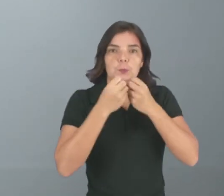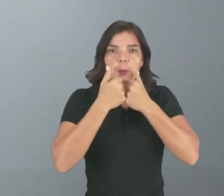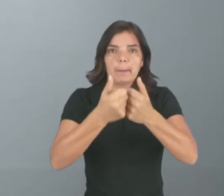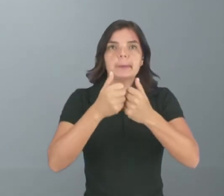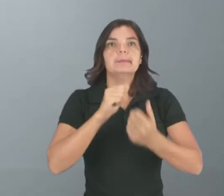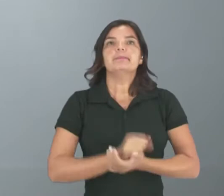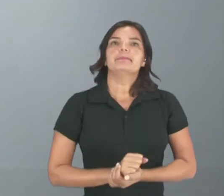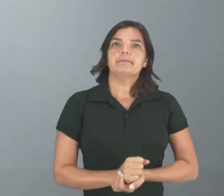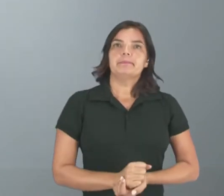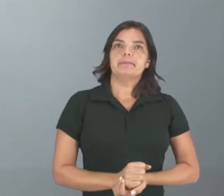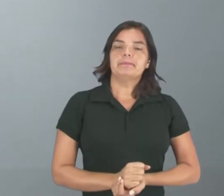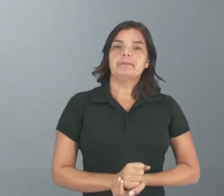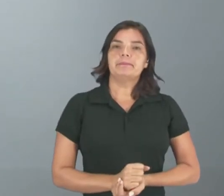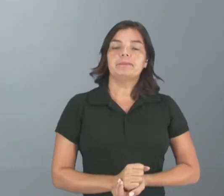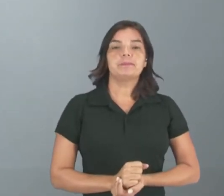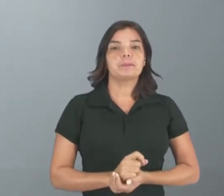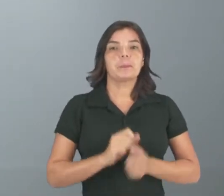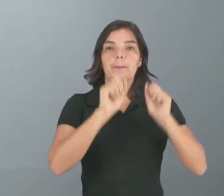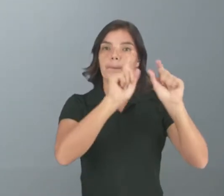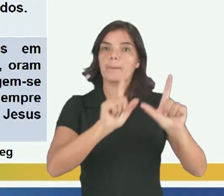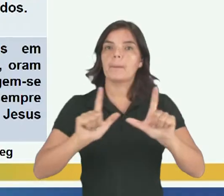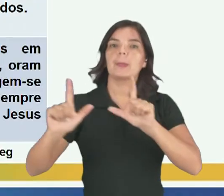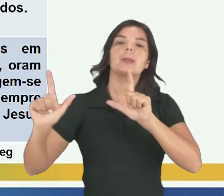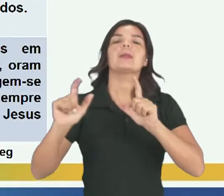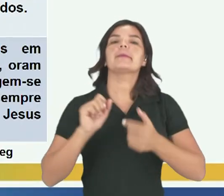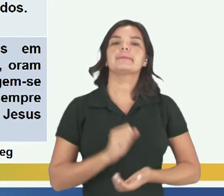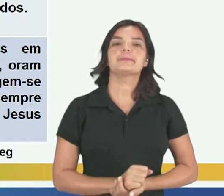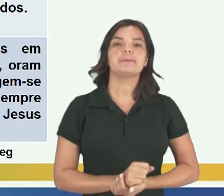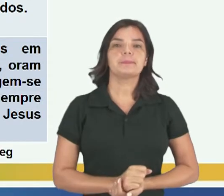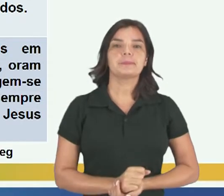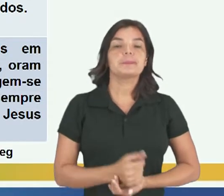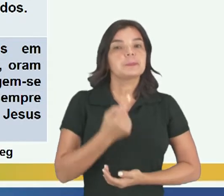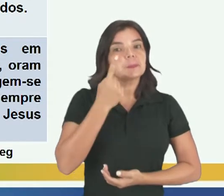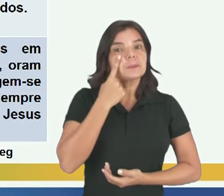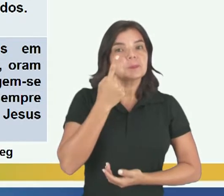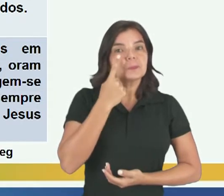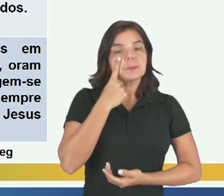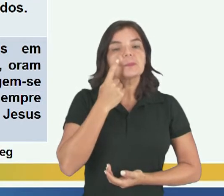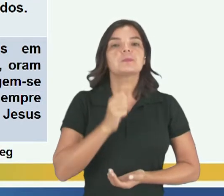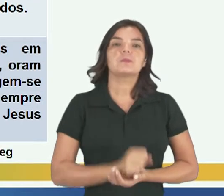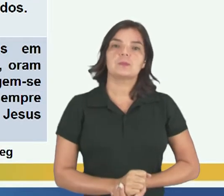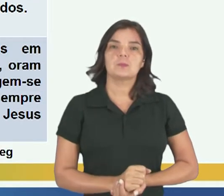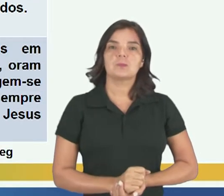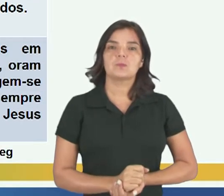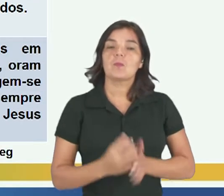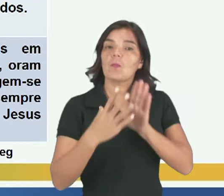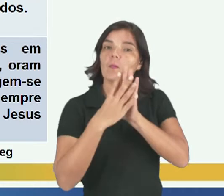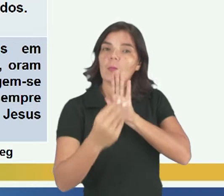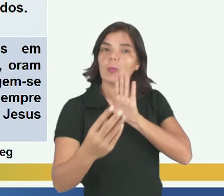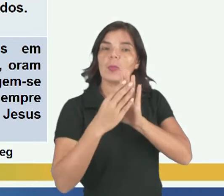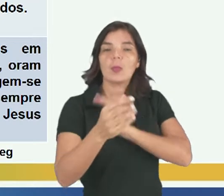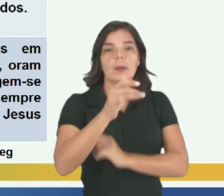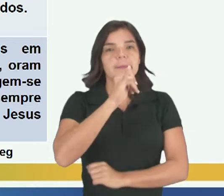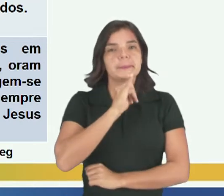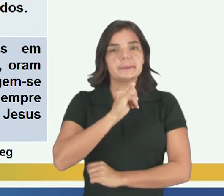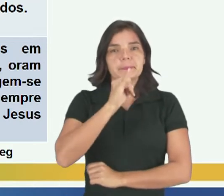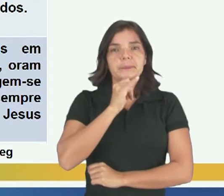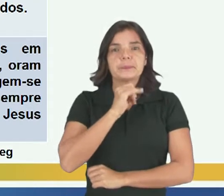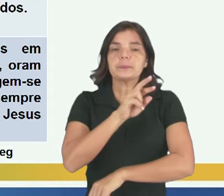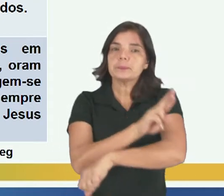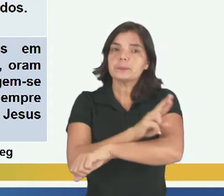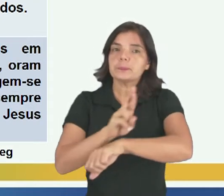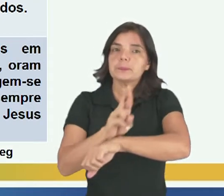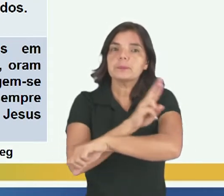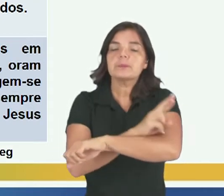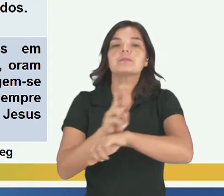bom? Vamos para o próximo slide. E aí nós vamos ter modelos e exemplos de religião. No